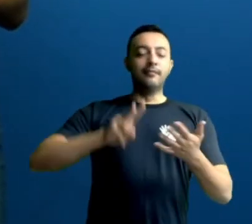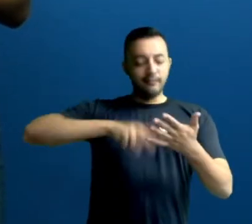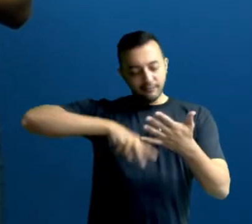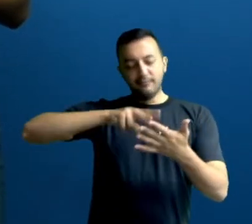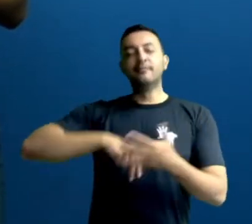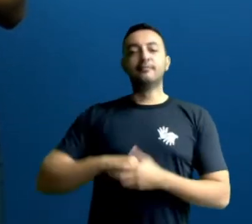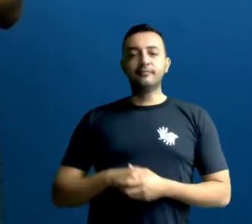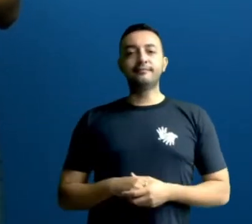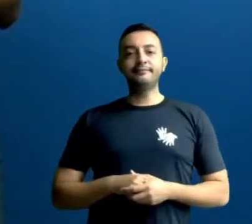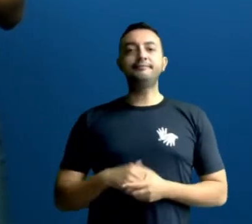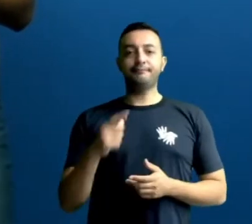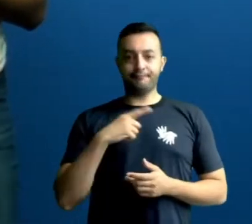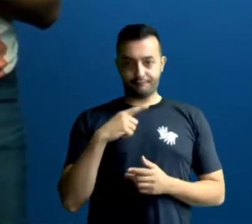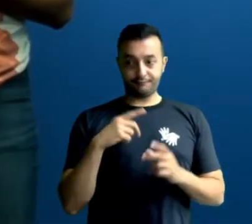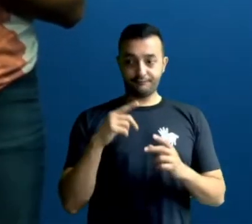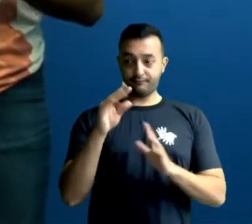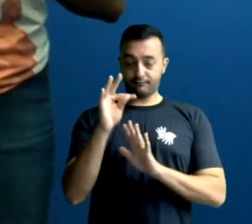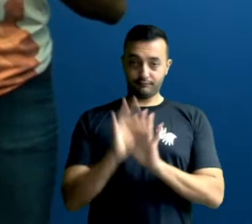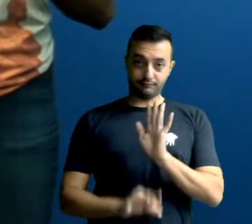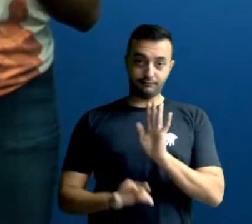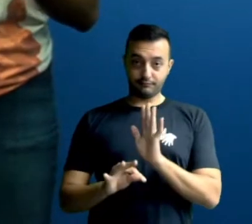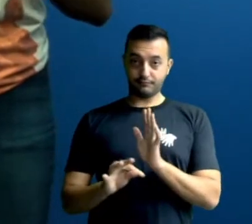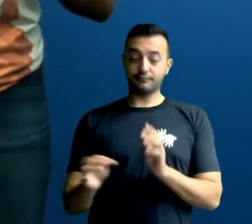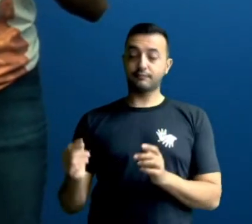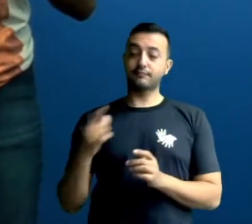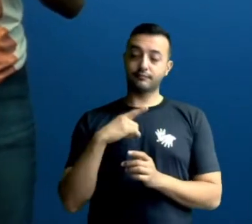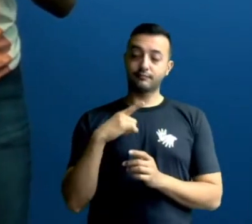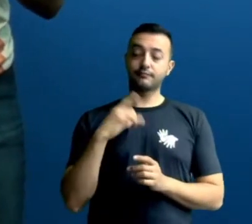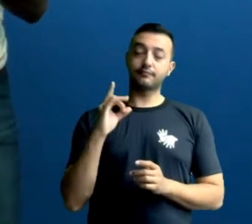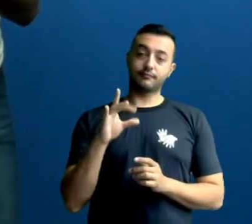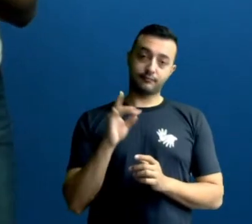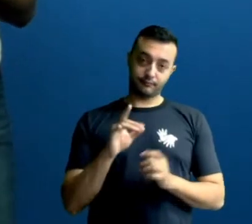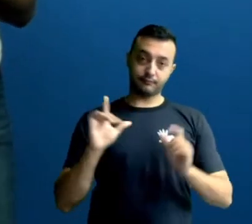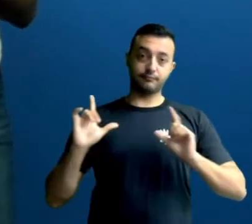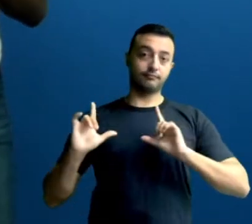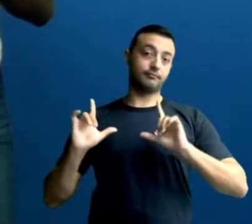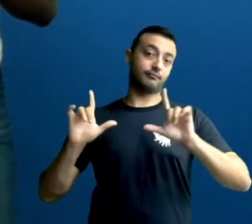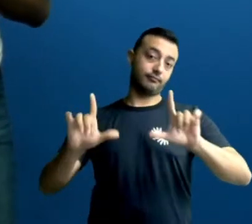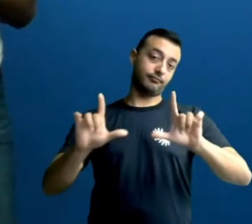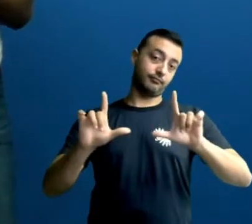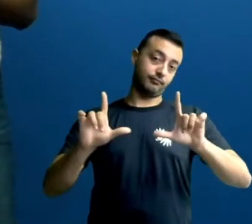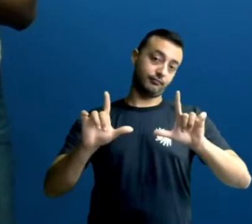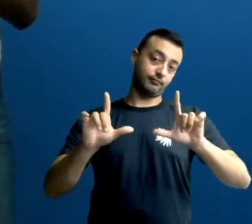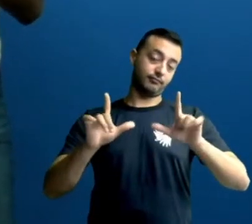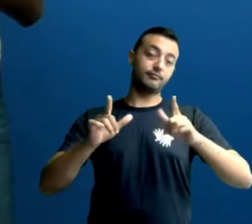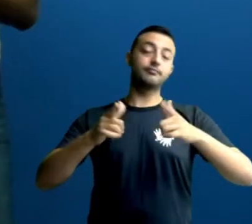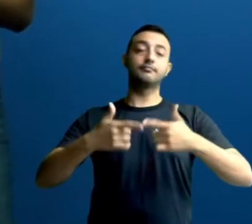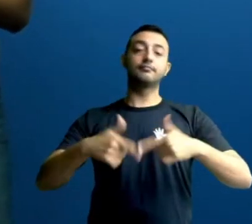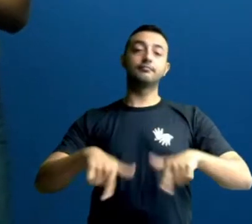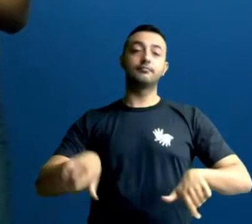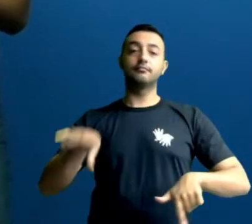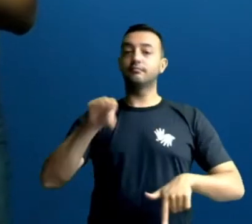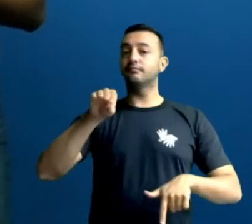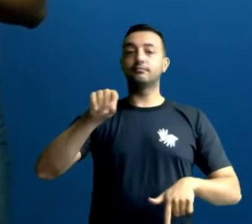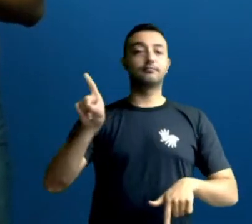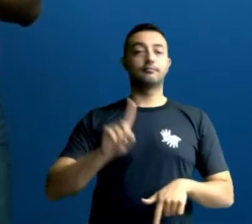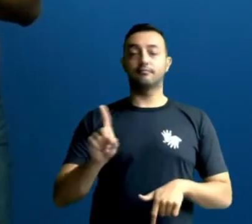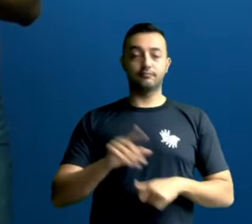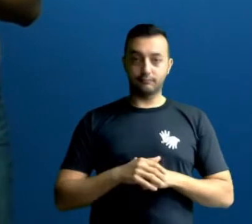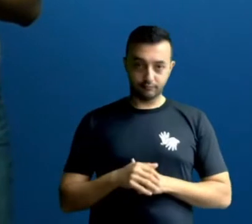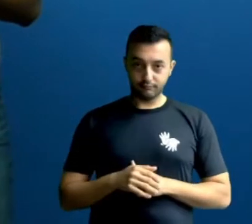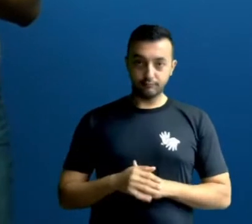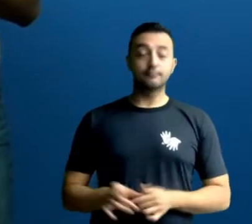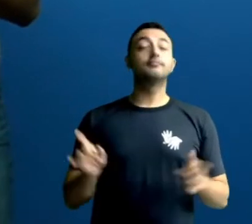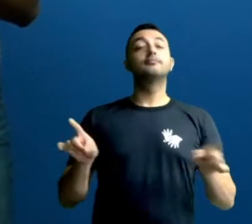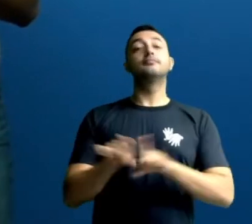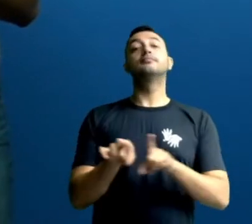lermos. Então, a gente tem aquele texto que existe apenas a imagem, que é a chamada de linguagem não verbal, e também